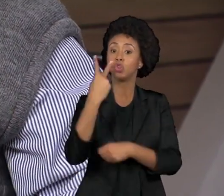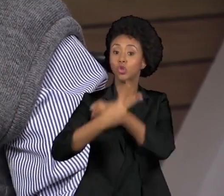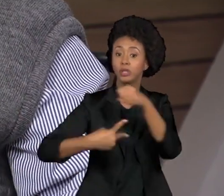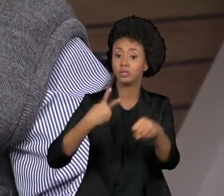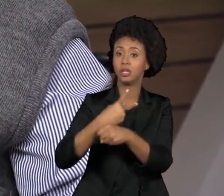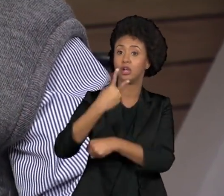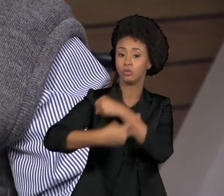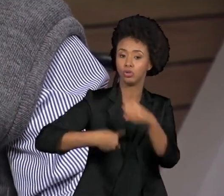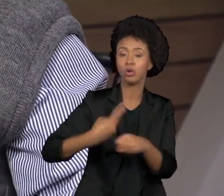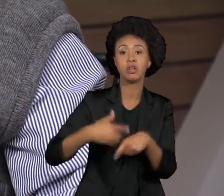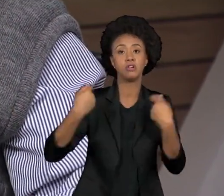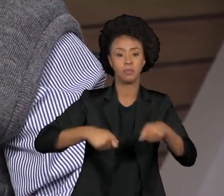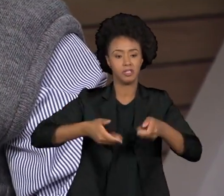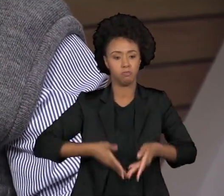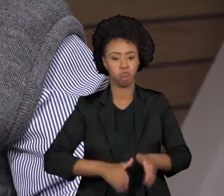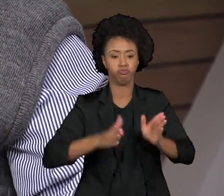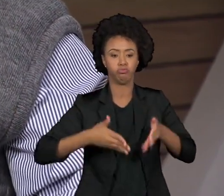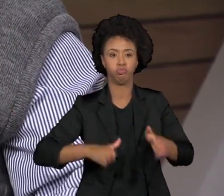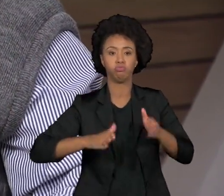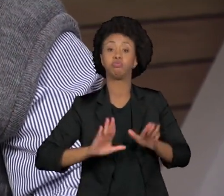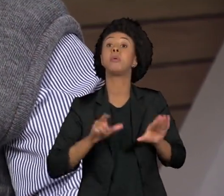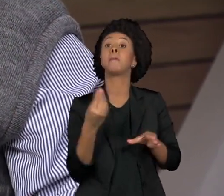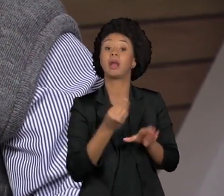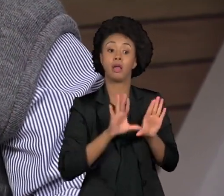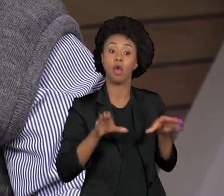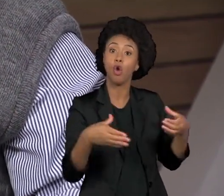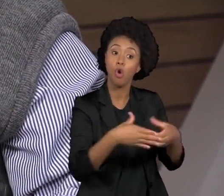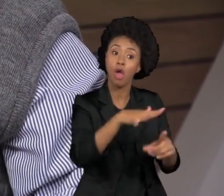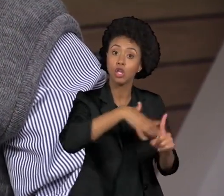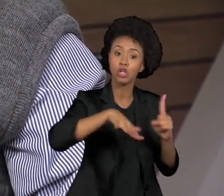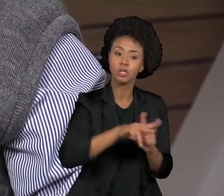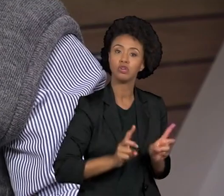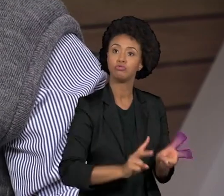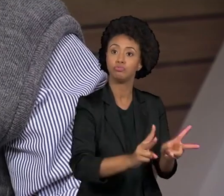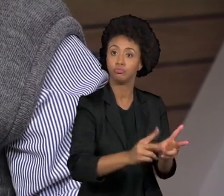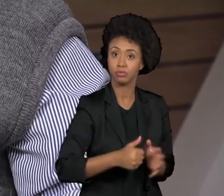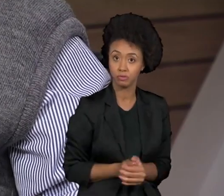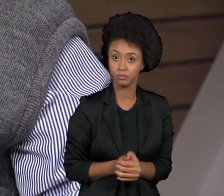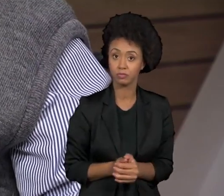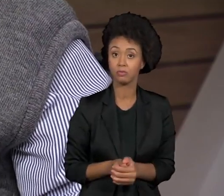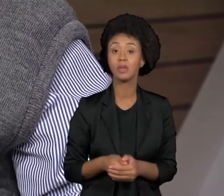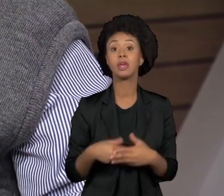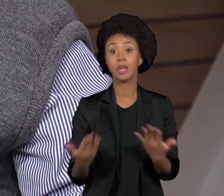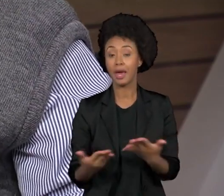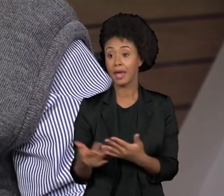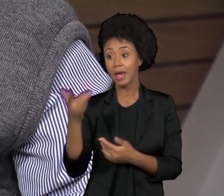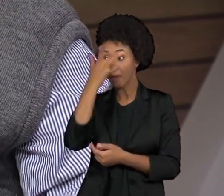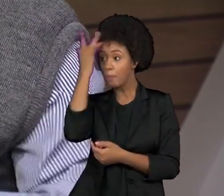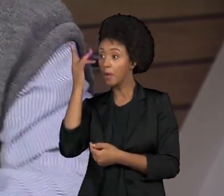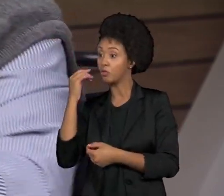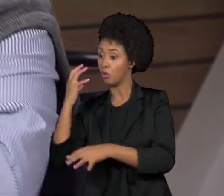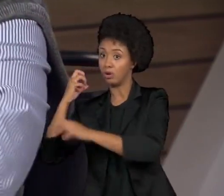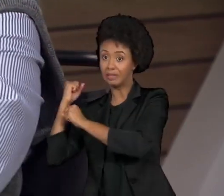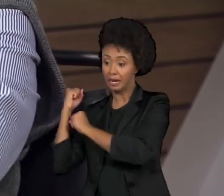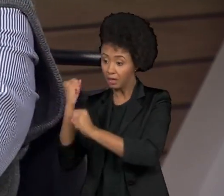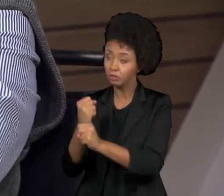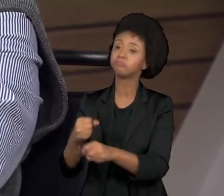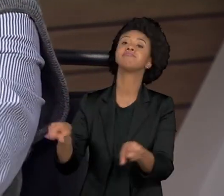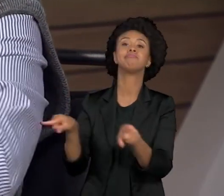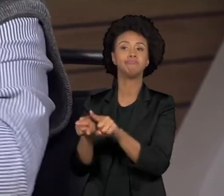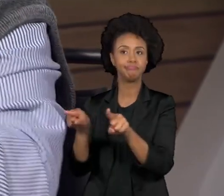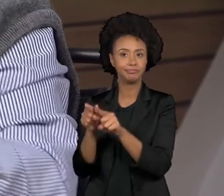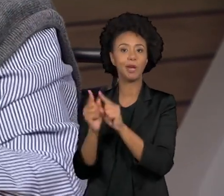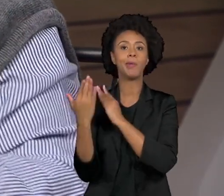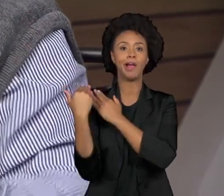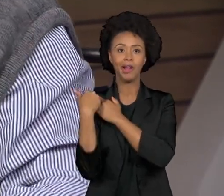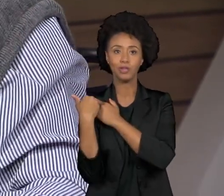uma geração de pessoas que não sabiam mais caçar, coletar ou guerrear, que iam ajudar aquelas crianças a desenvolverem as habilidades e